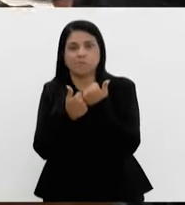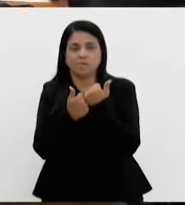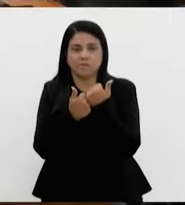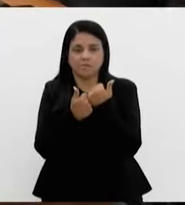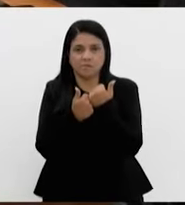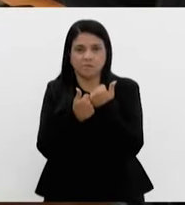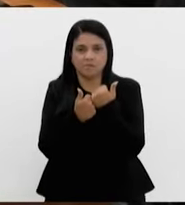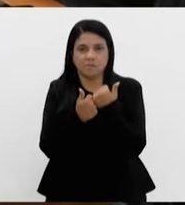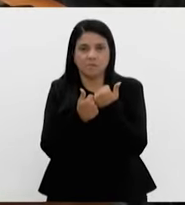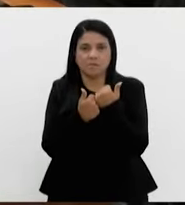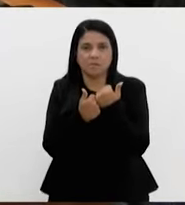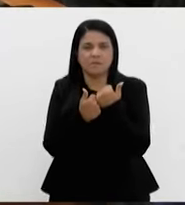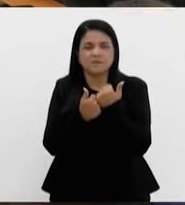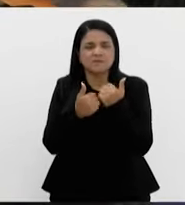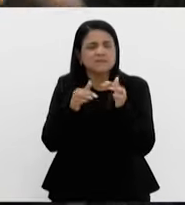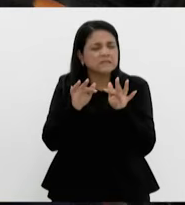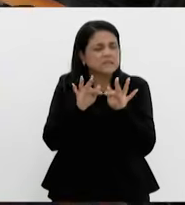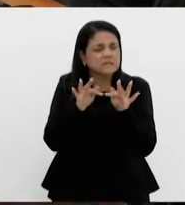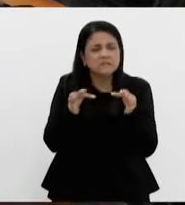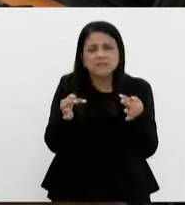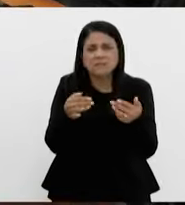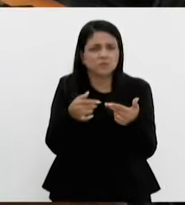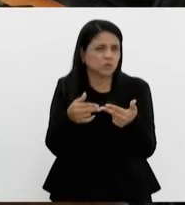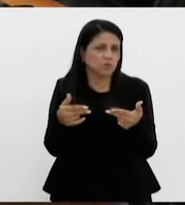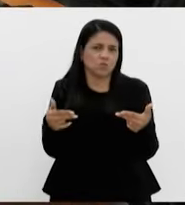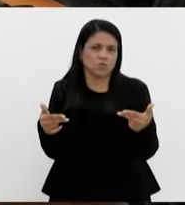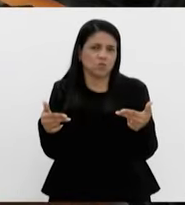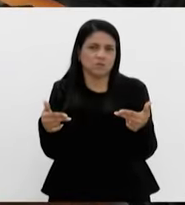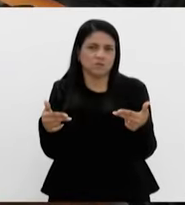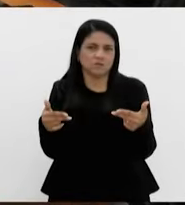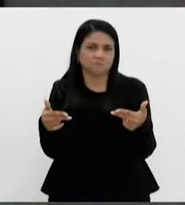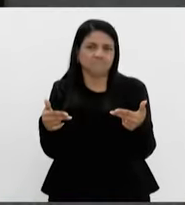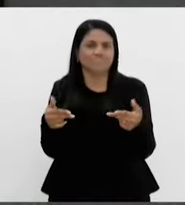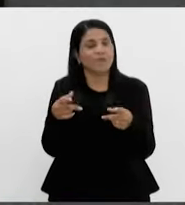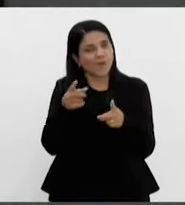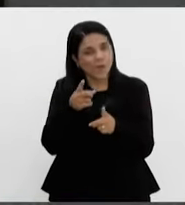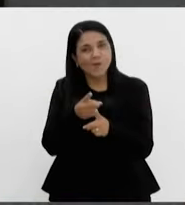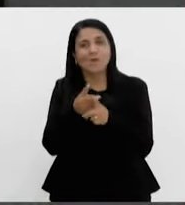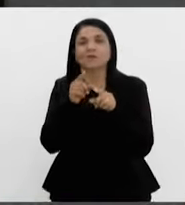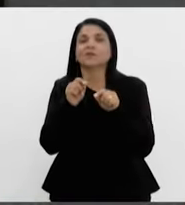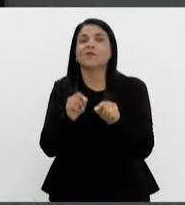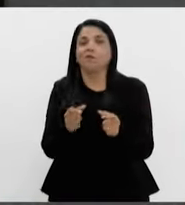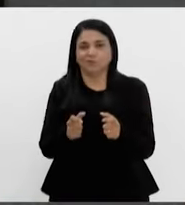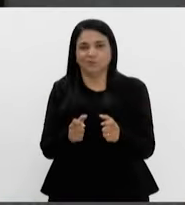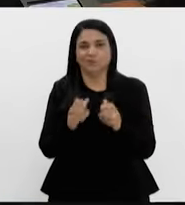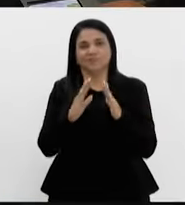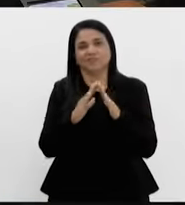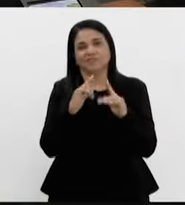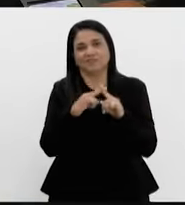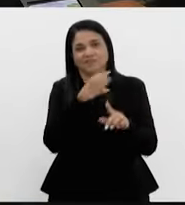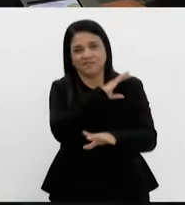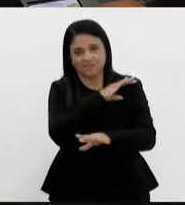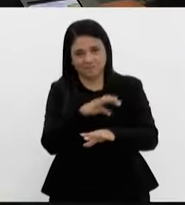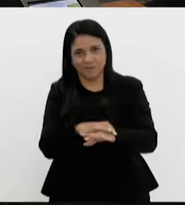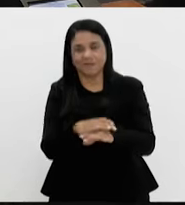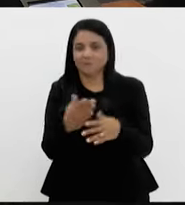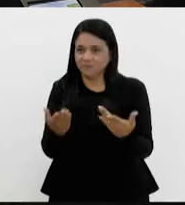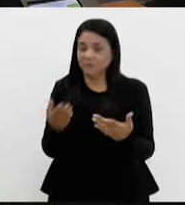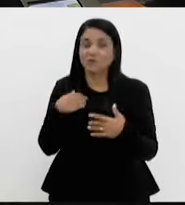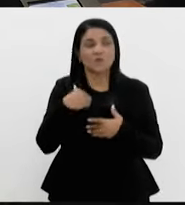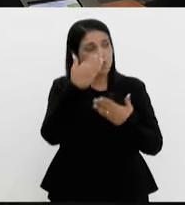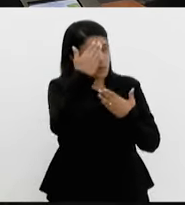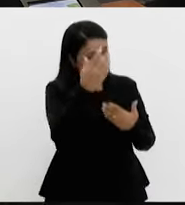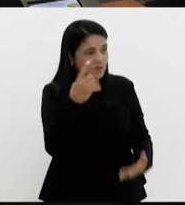vezes algo muito simples e que muitas vezes lá encontram. Era esse o meu reconhecimento. Obrigado, deputado Carlos